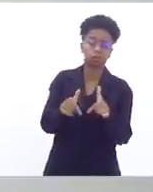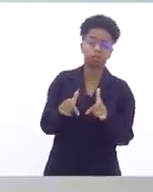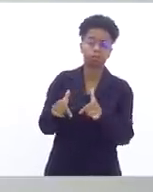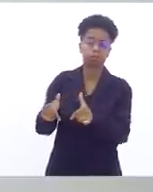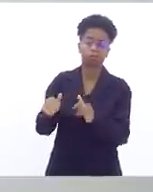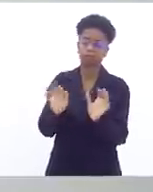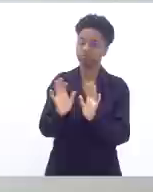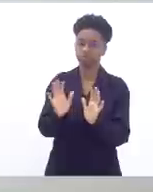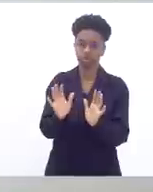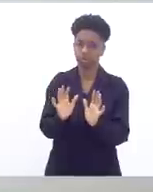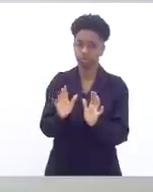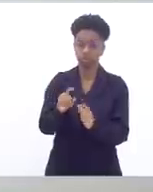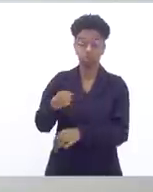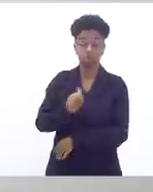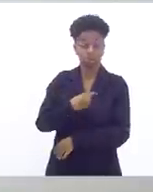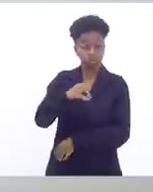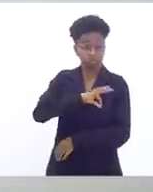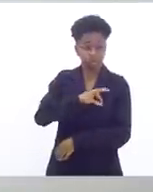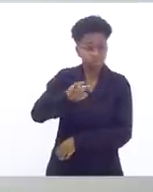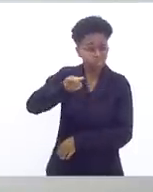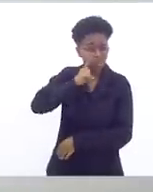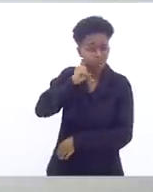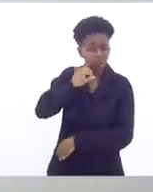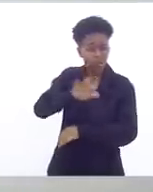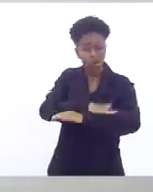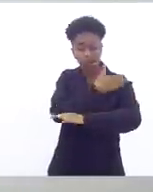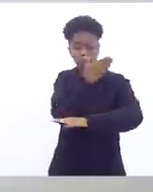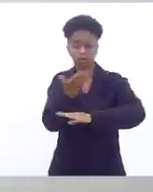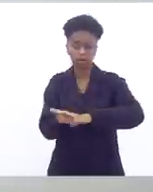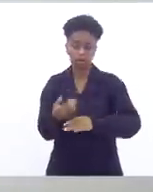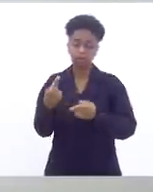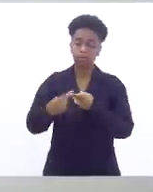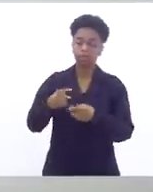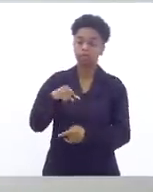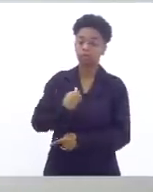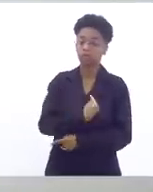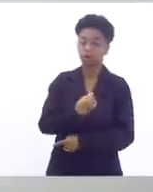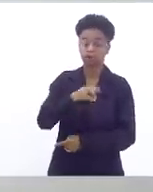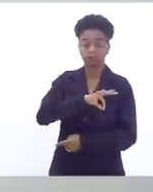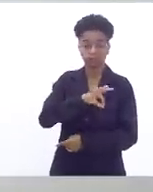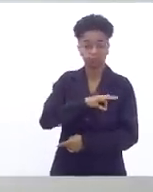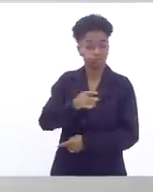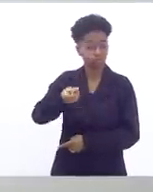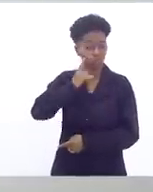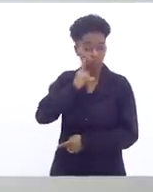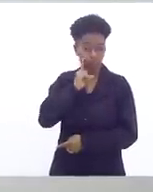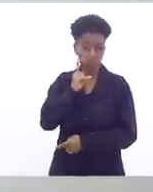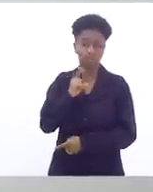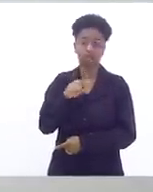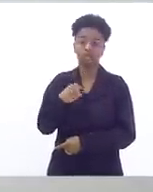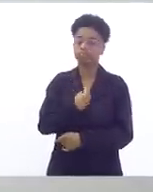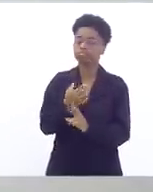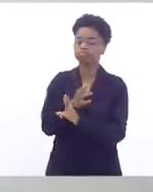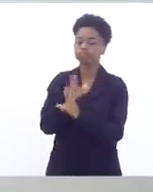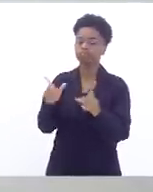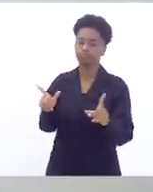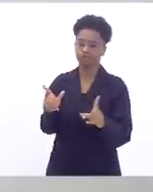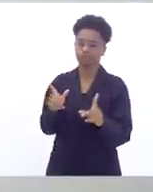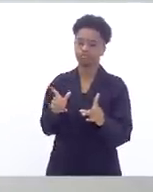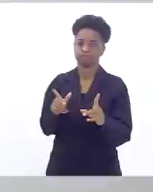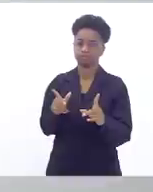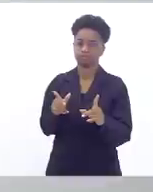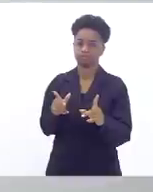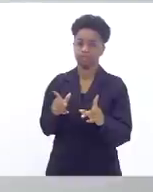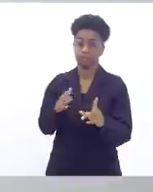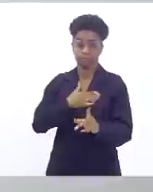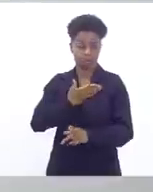nós somos policiais 24 horas nós somos policiais todos os dias nós somos diferentes eu